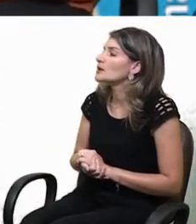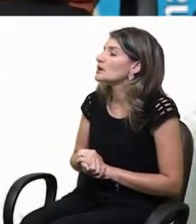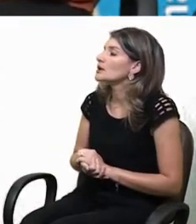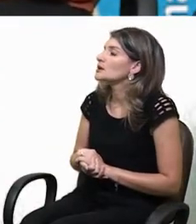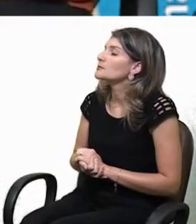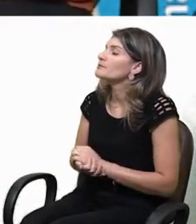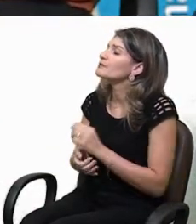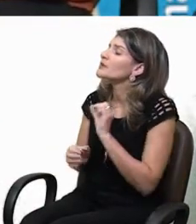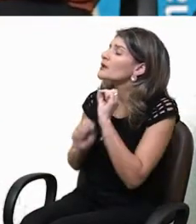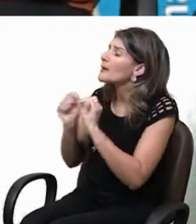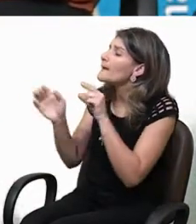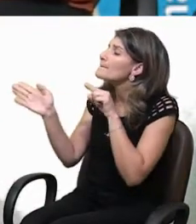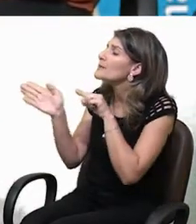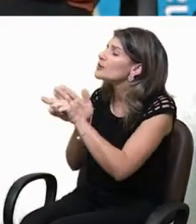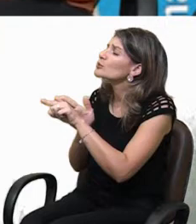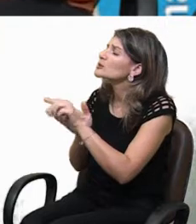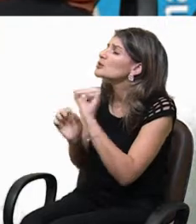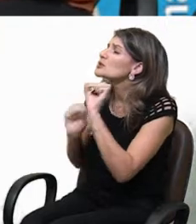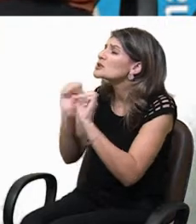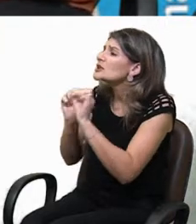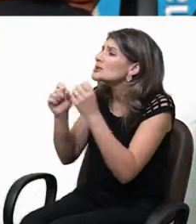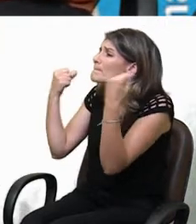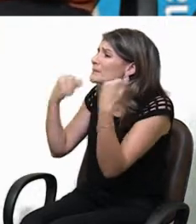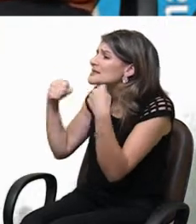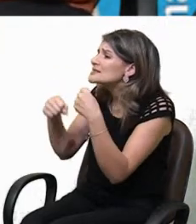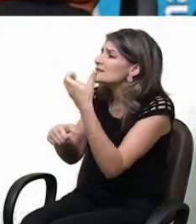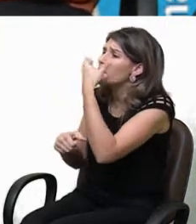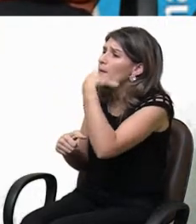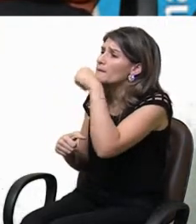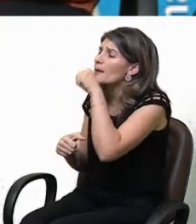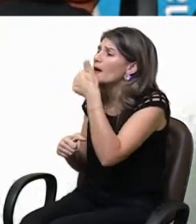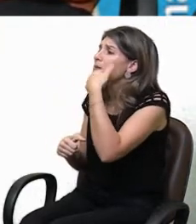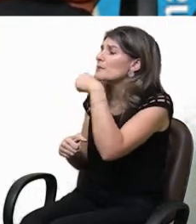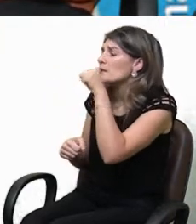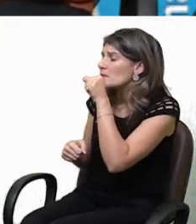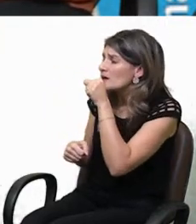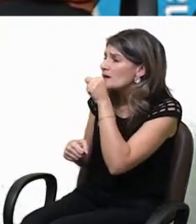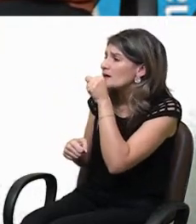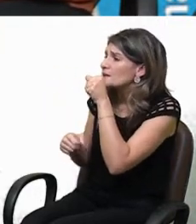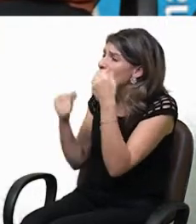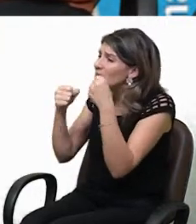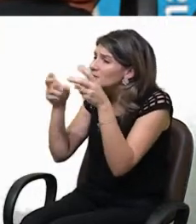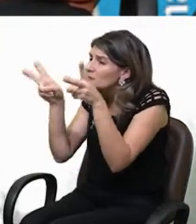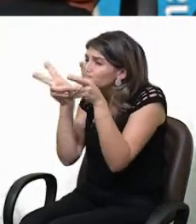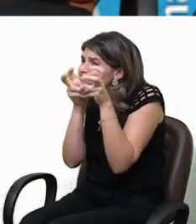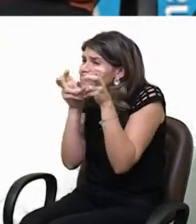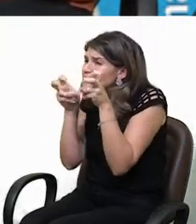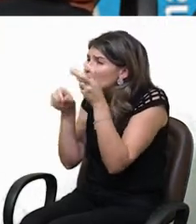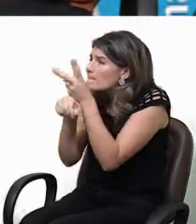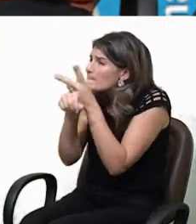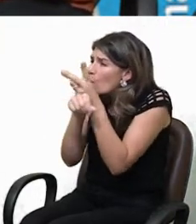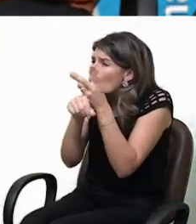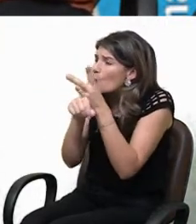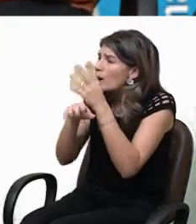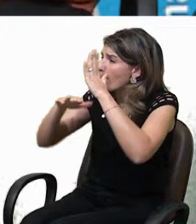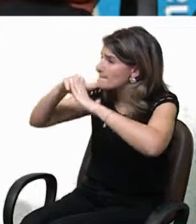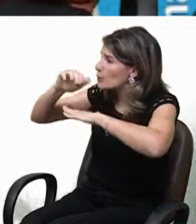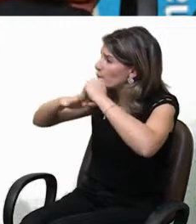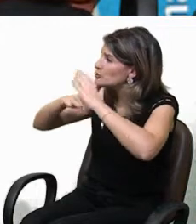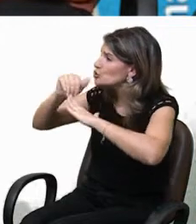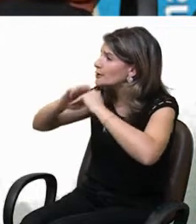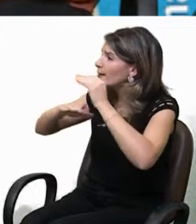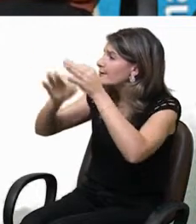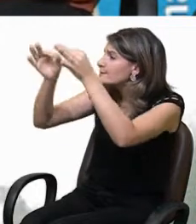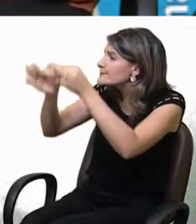pais precisam fazer ou precisam observar para que profissionais competentes sejam procurados?